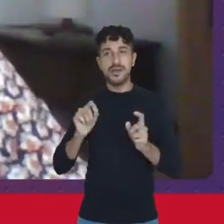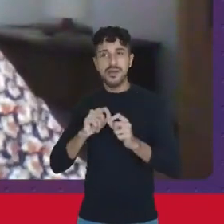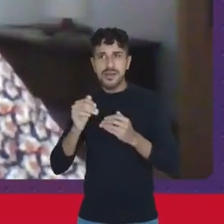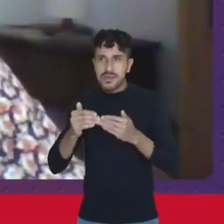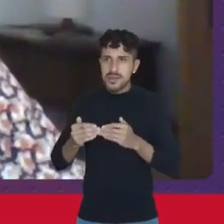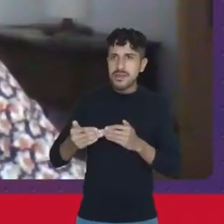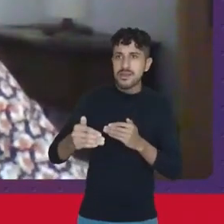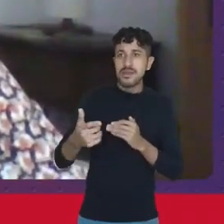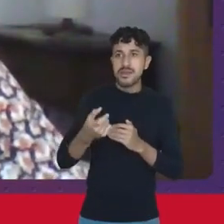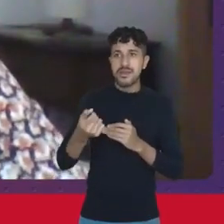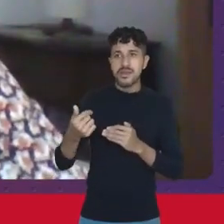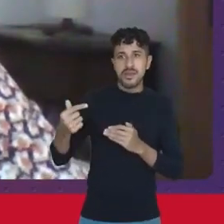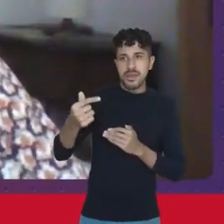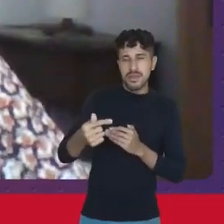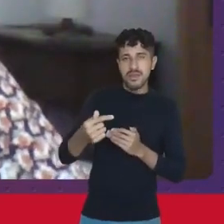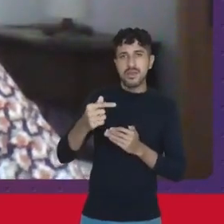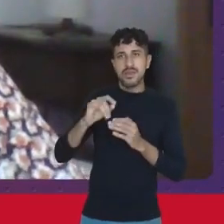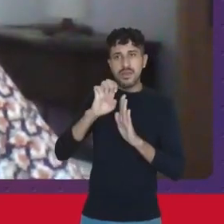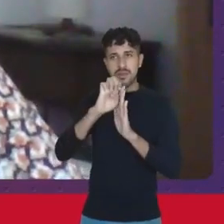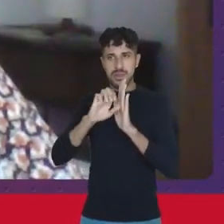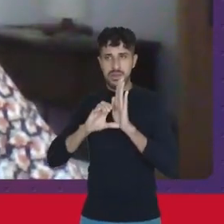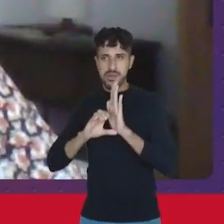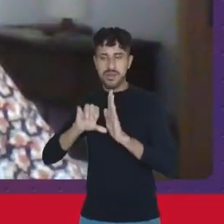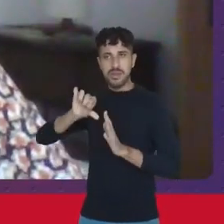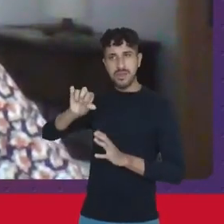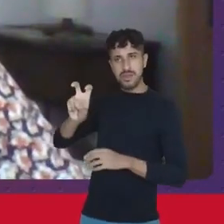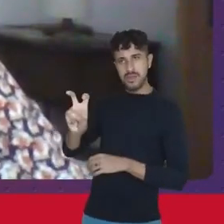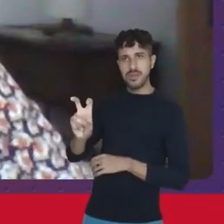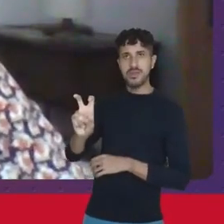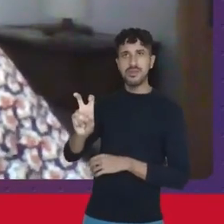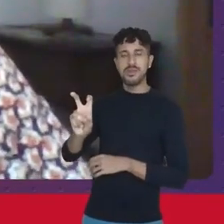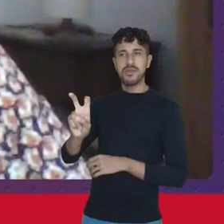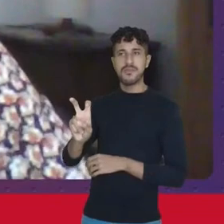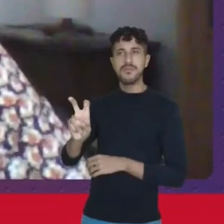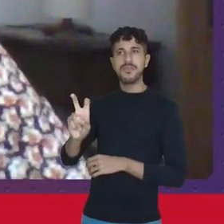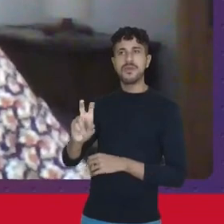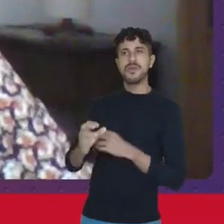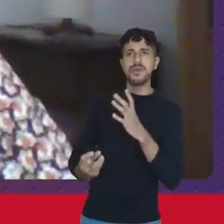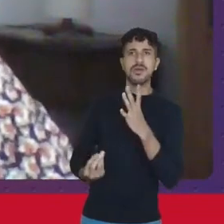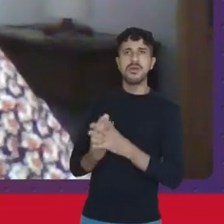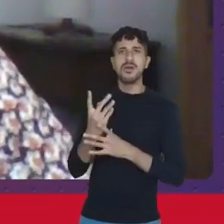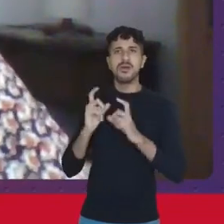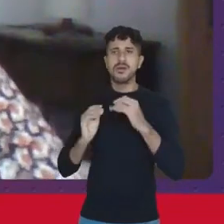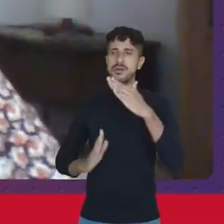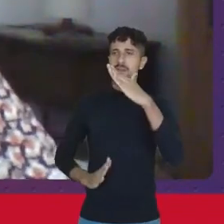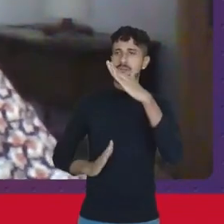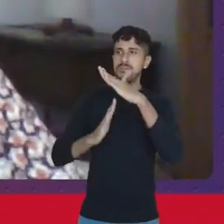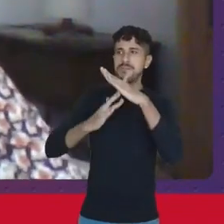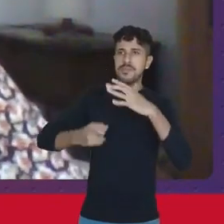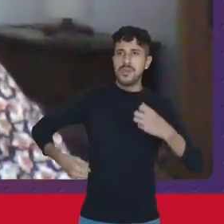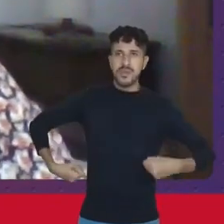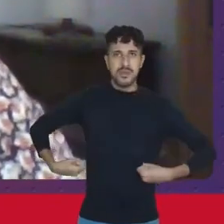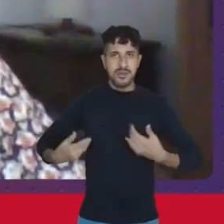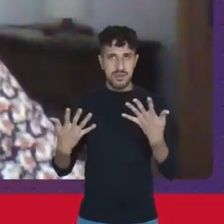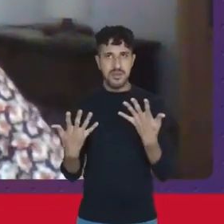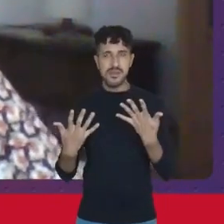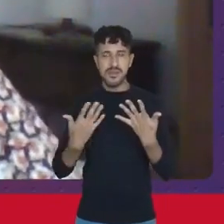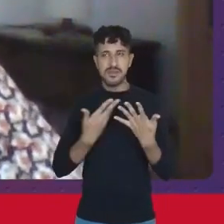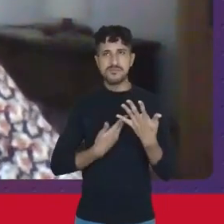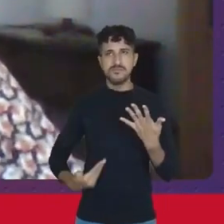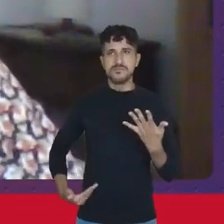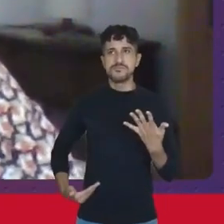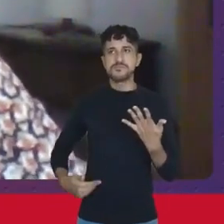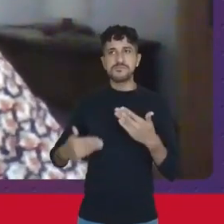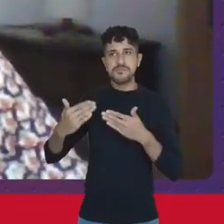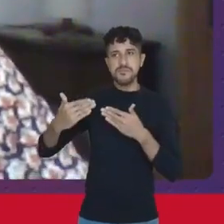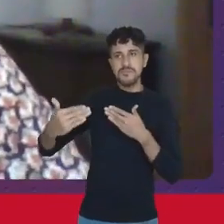a partir de 2007, com a Emenda Constitucional 95, ao estabelecer um teto para os gastos públicos para